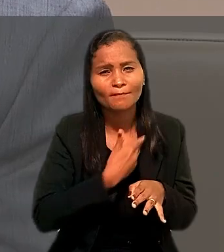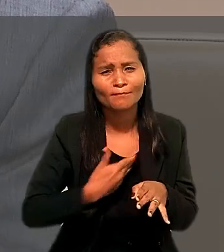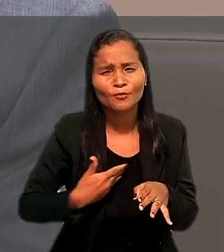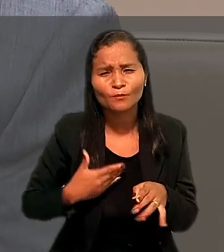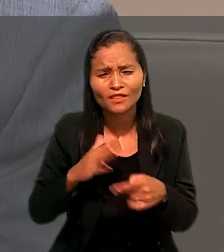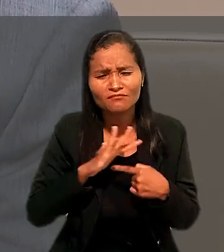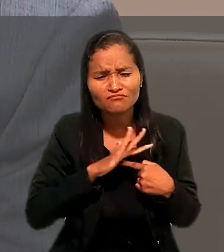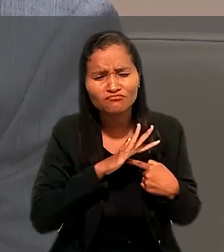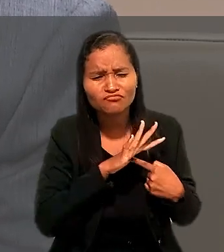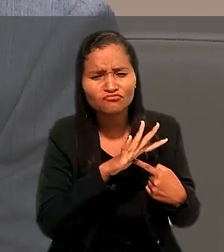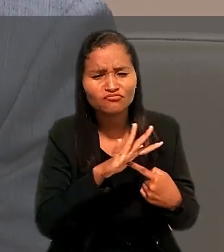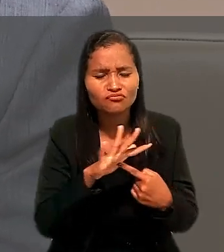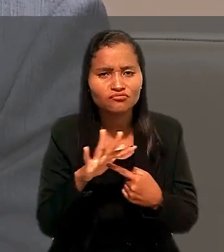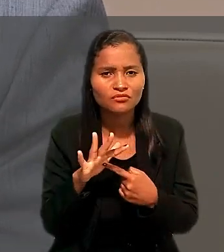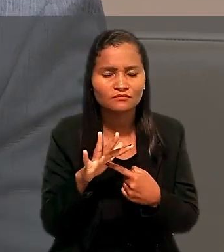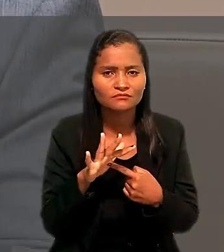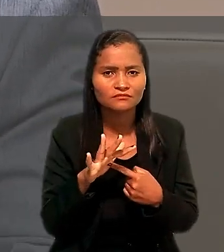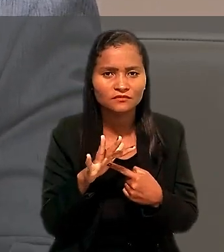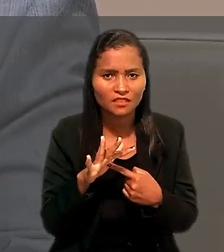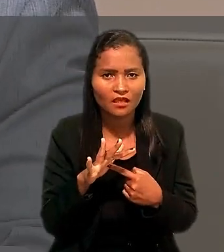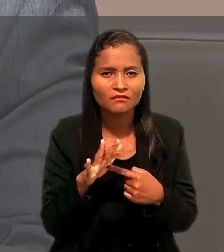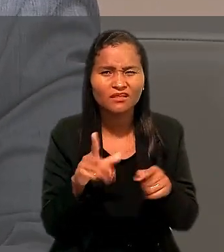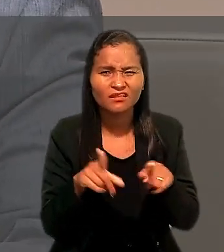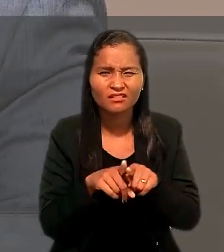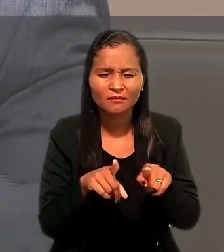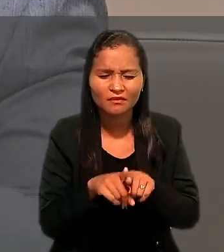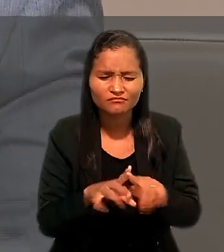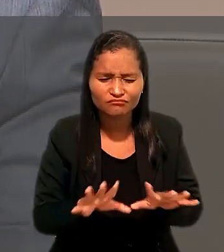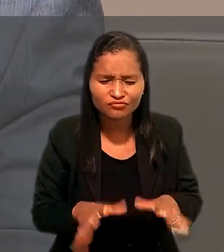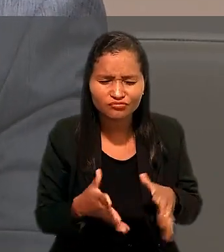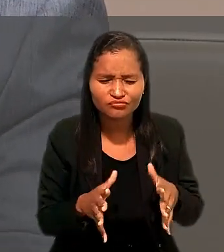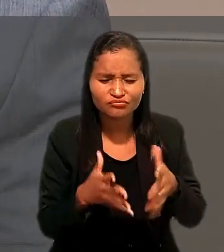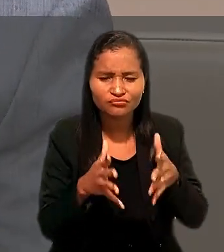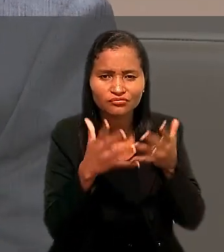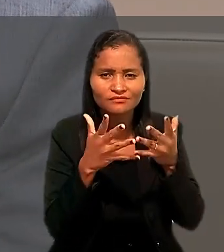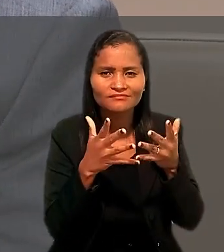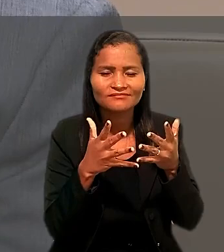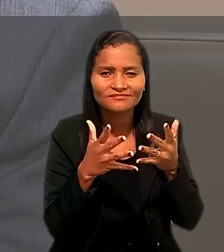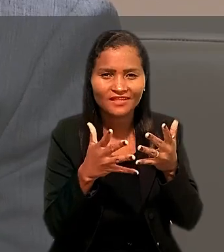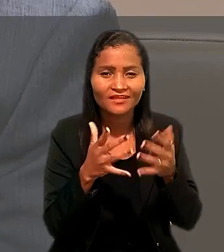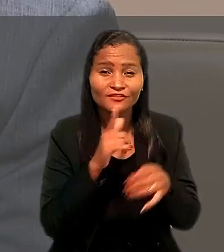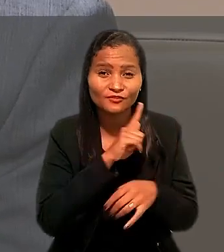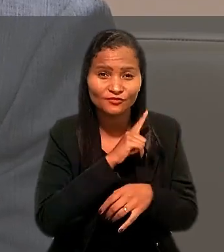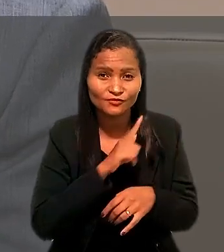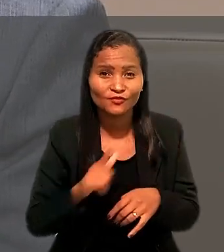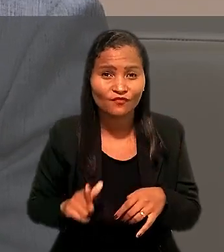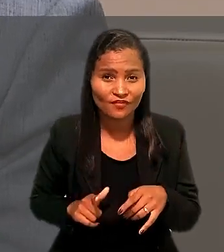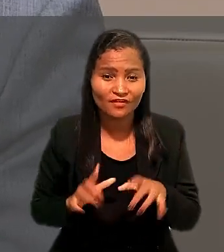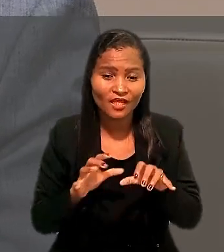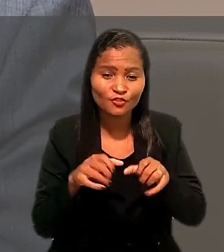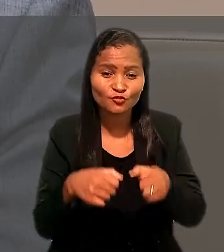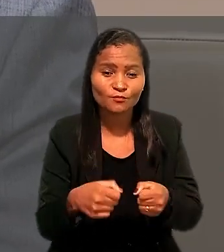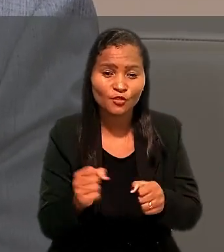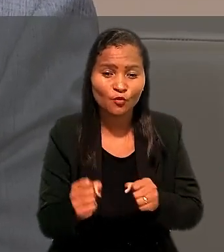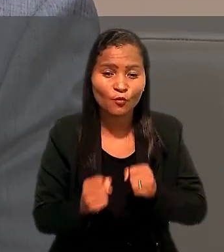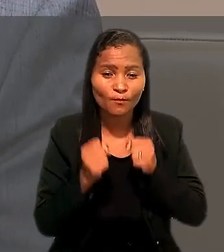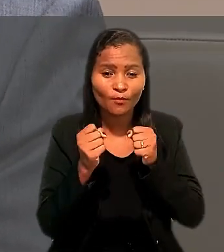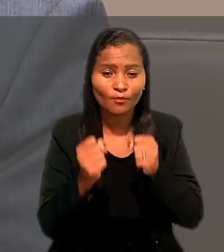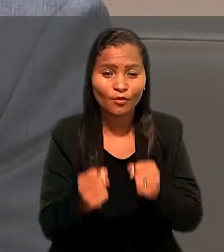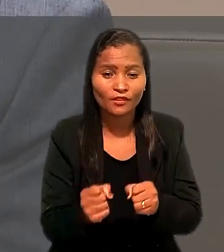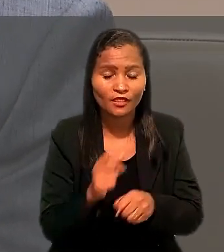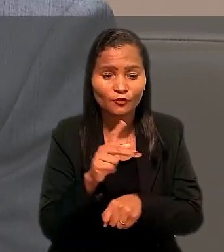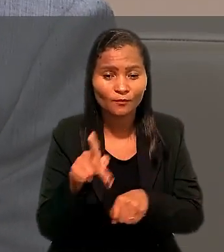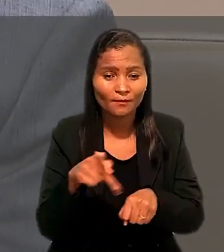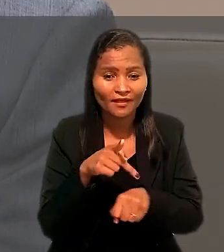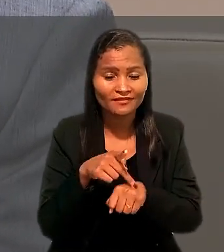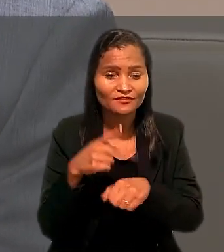explícita e bastante entusiasmada do governo que assumiu o poder no